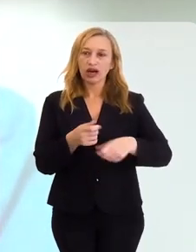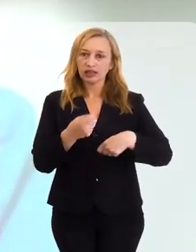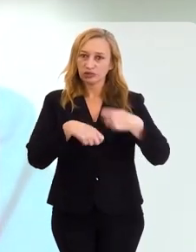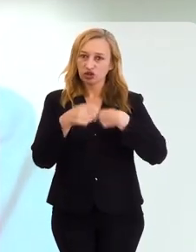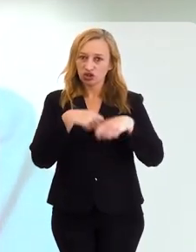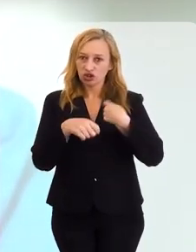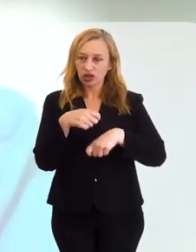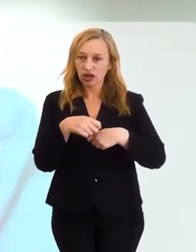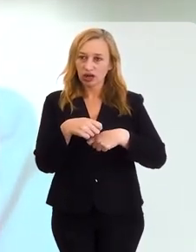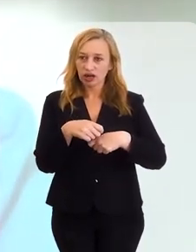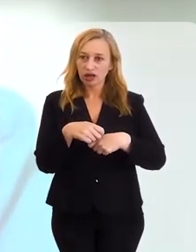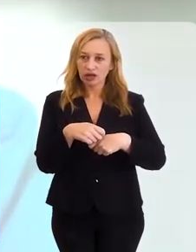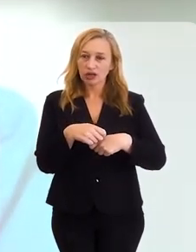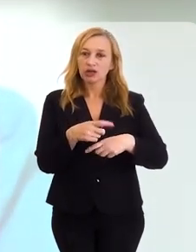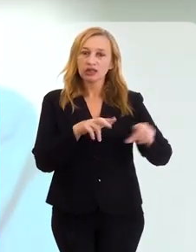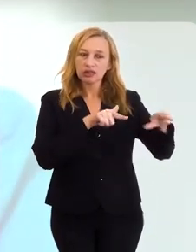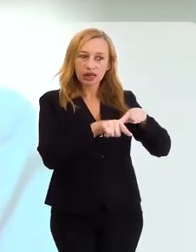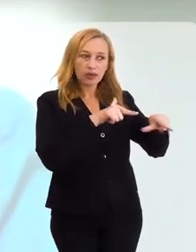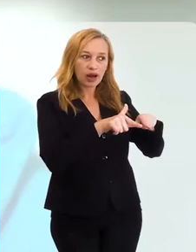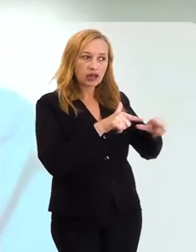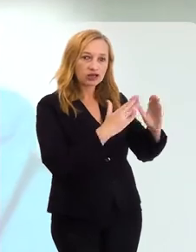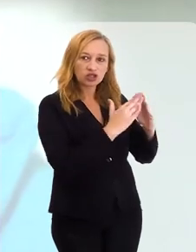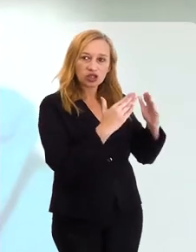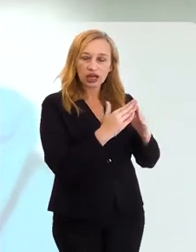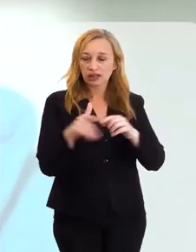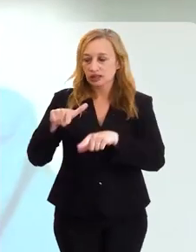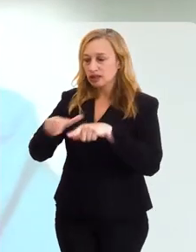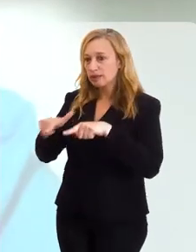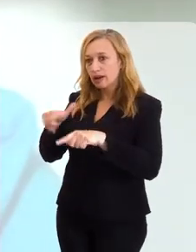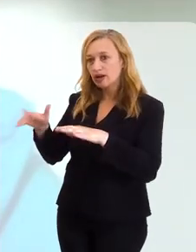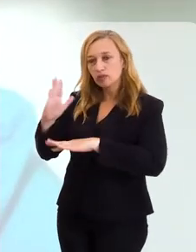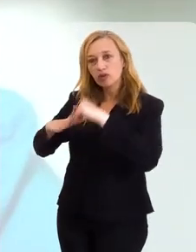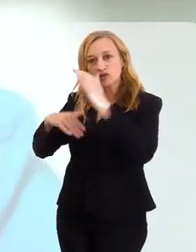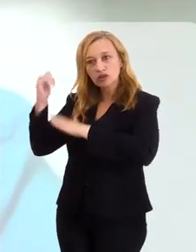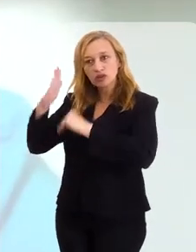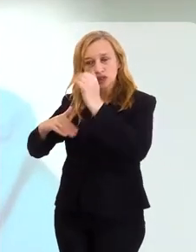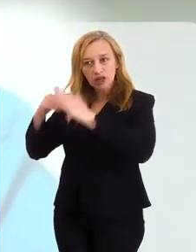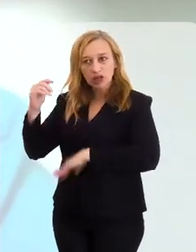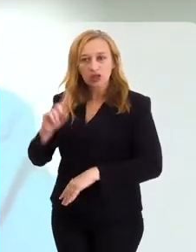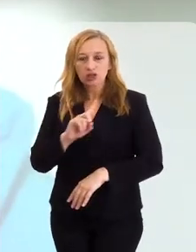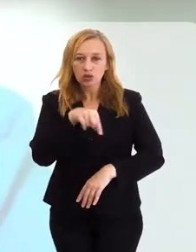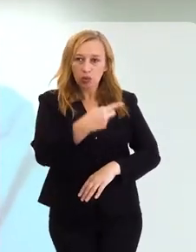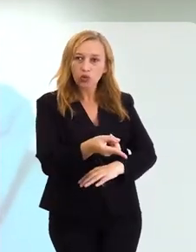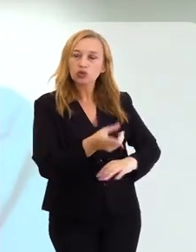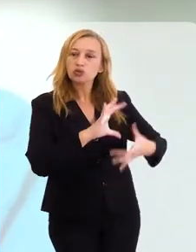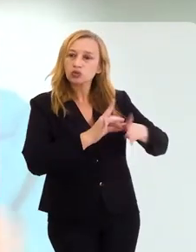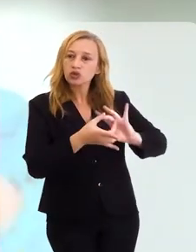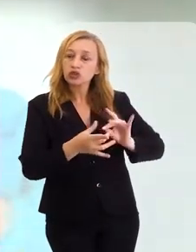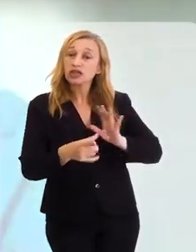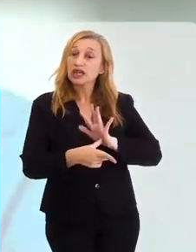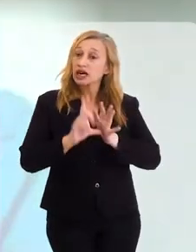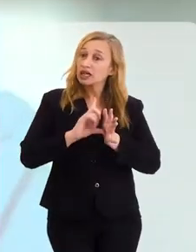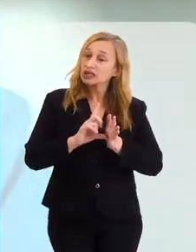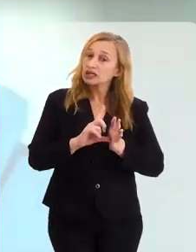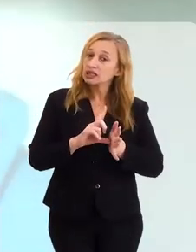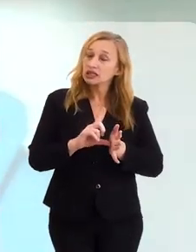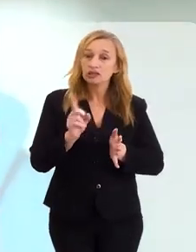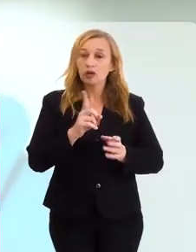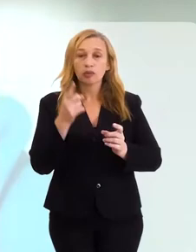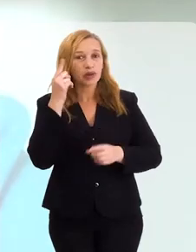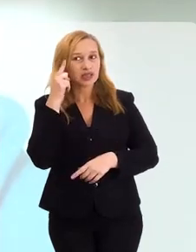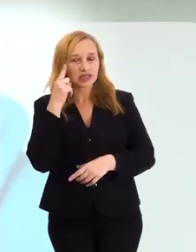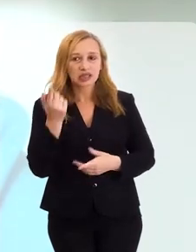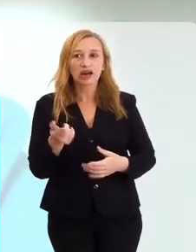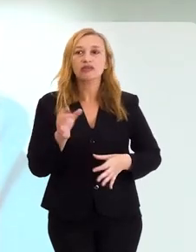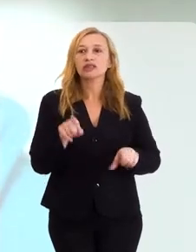tempo, levando em conta essas interfaces trabalho doméstico e trabalho profissional, né? E esses outros contextos